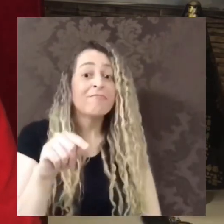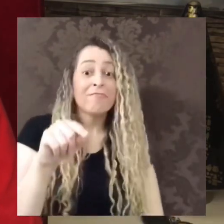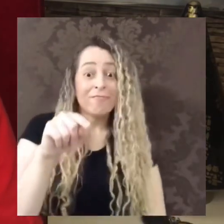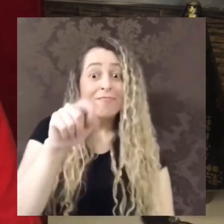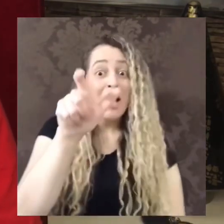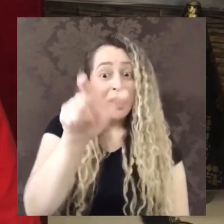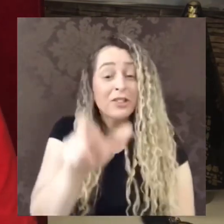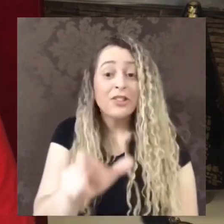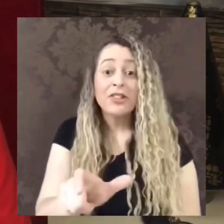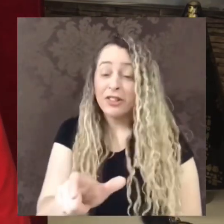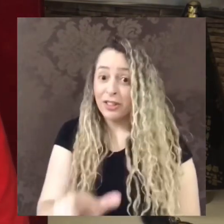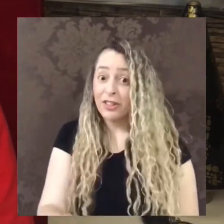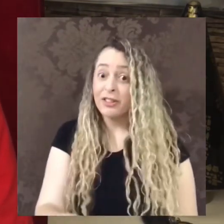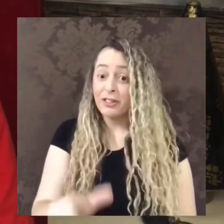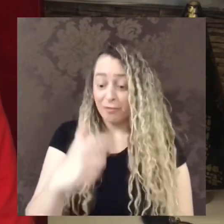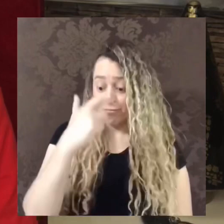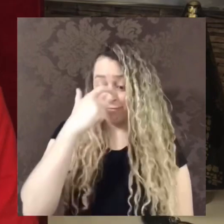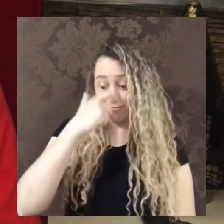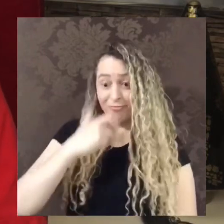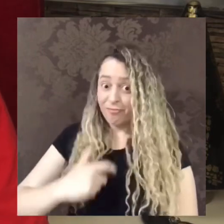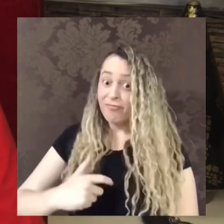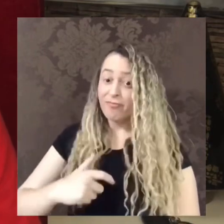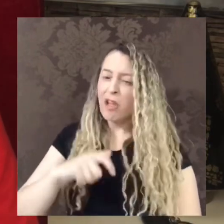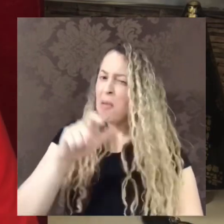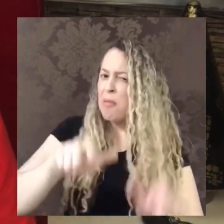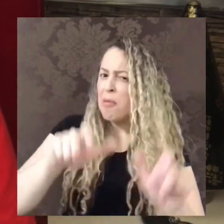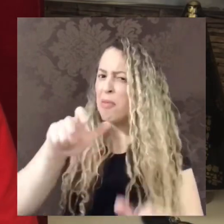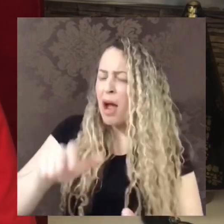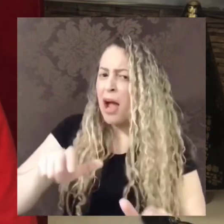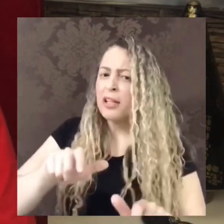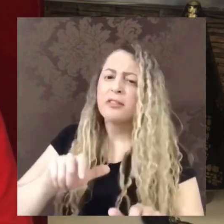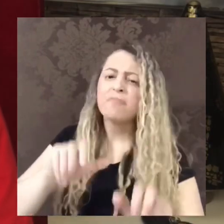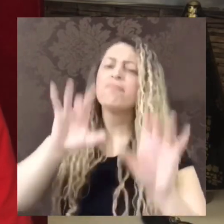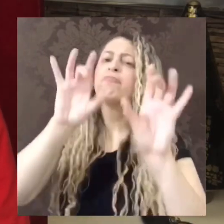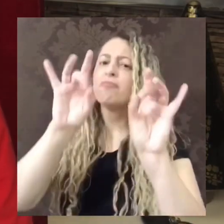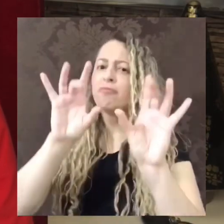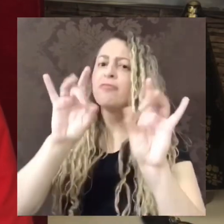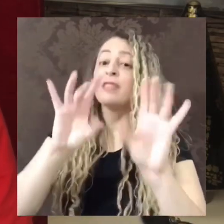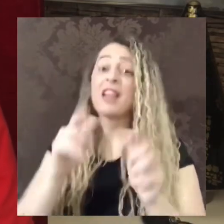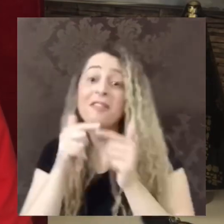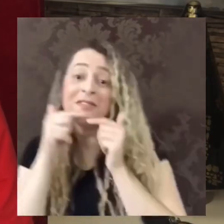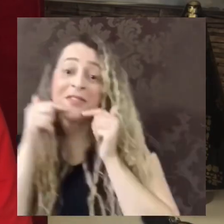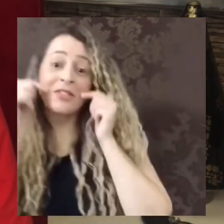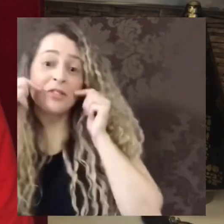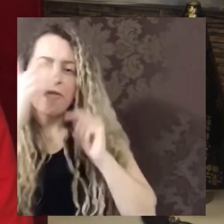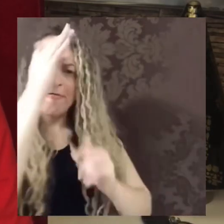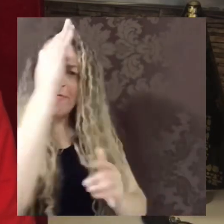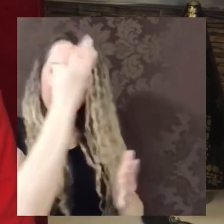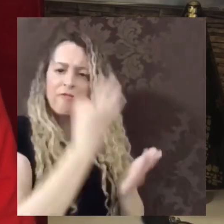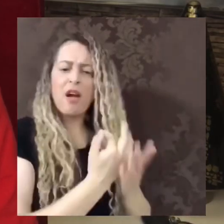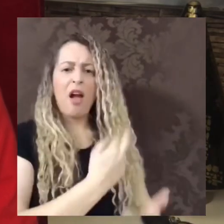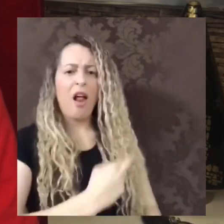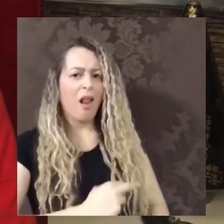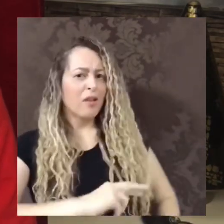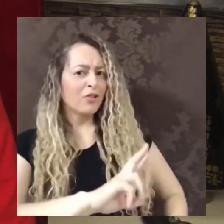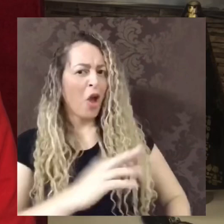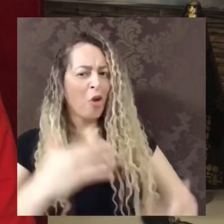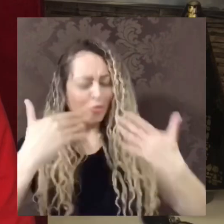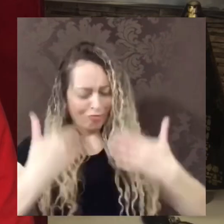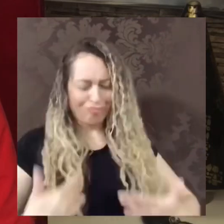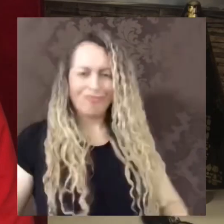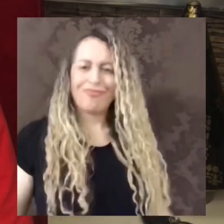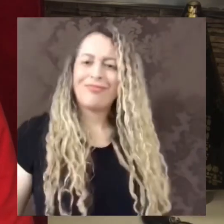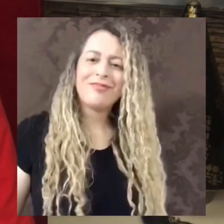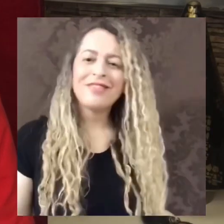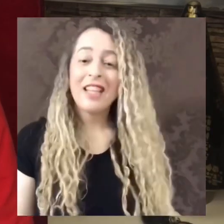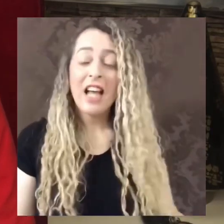Que diferença faz? Todo mundo tem que ser especial. Tem sorriso,